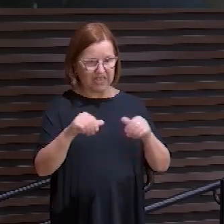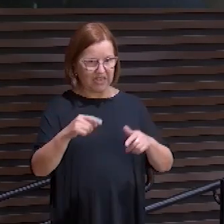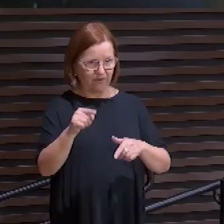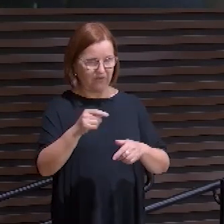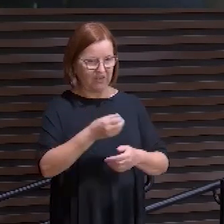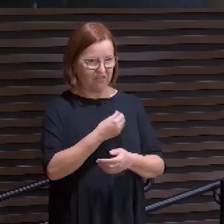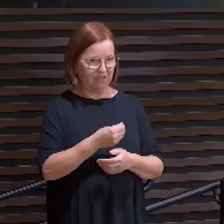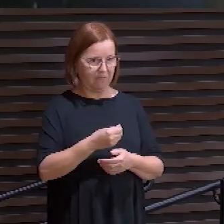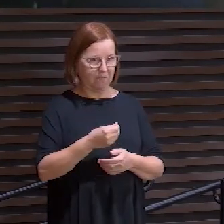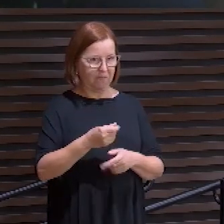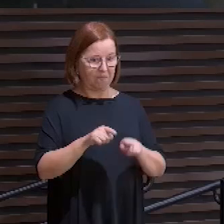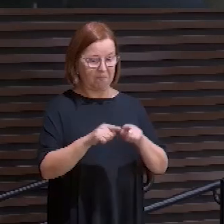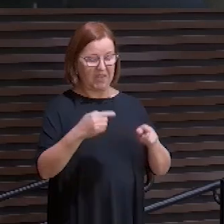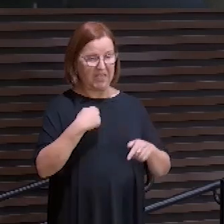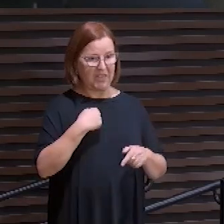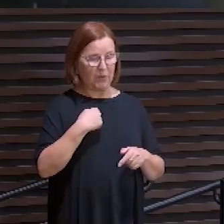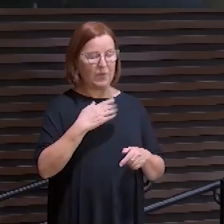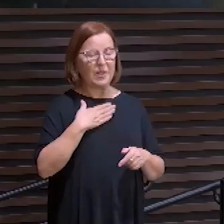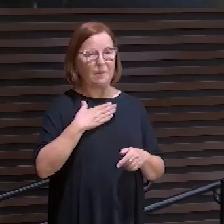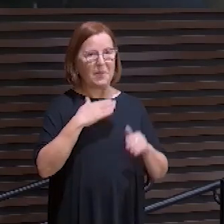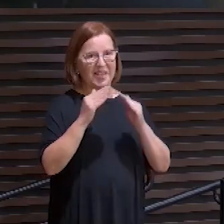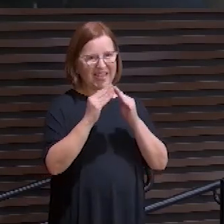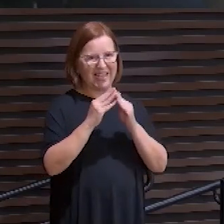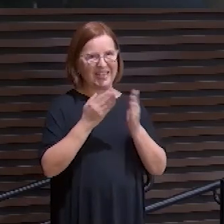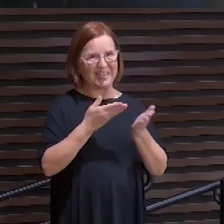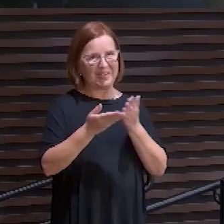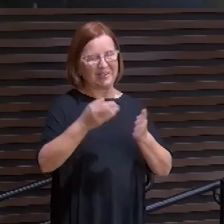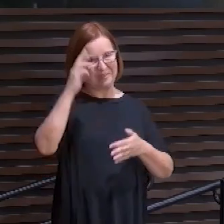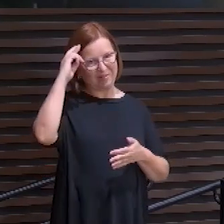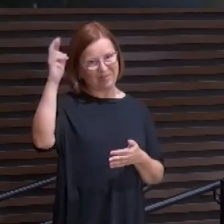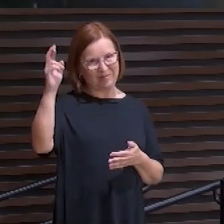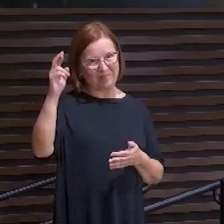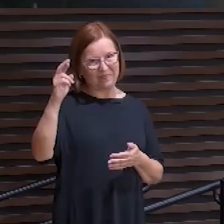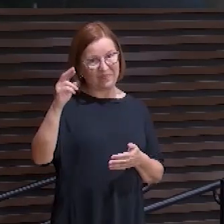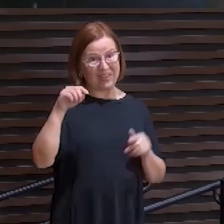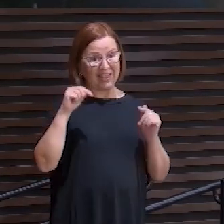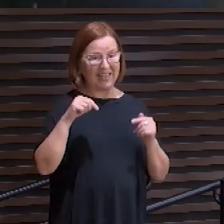serviremos ao Senhor. Aqui tem uma posição.